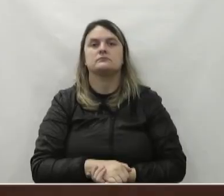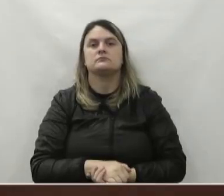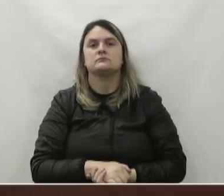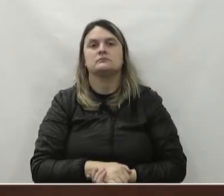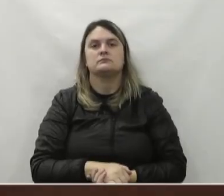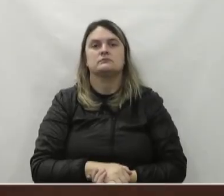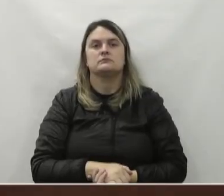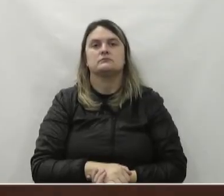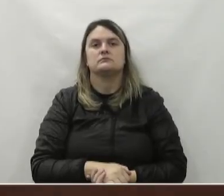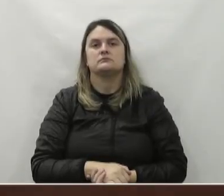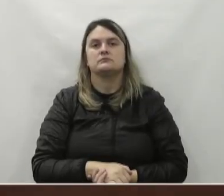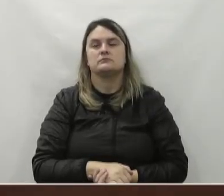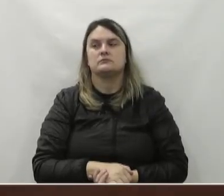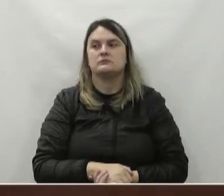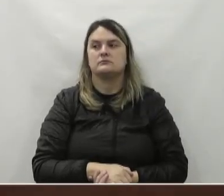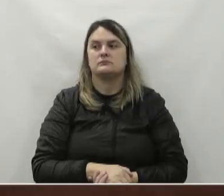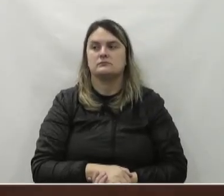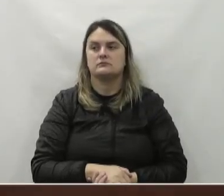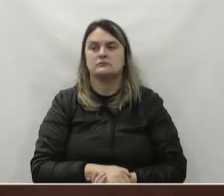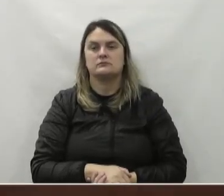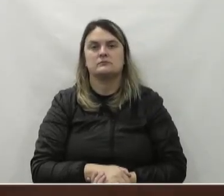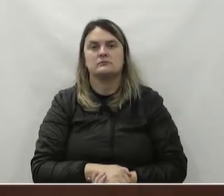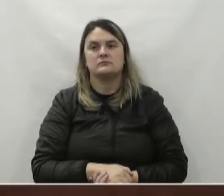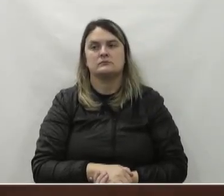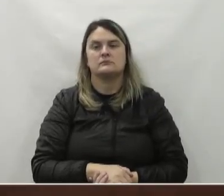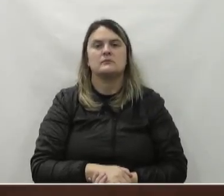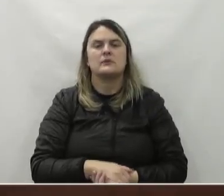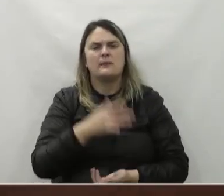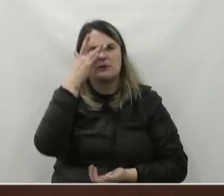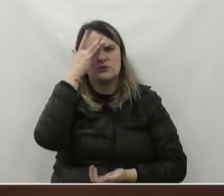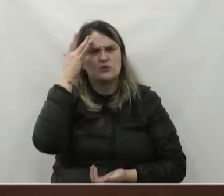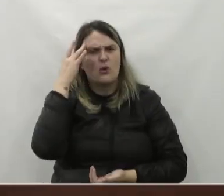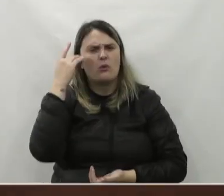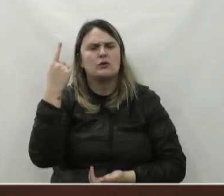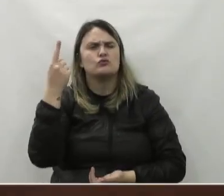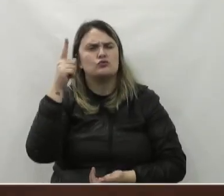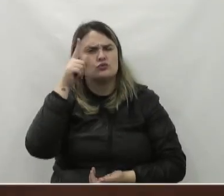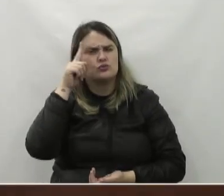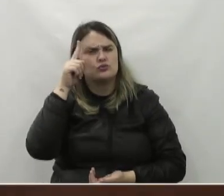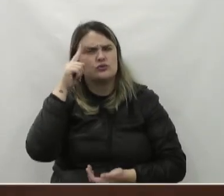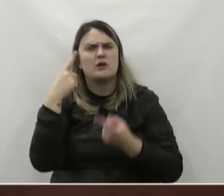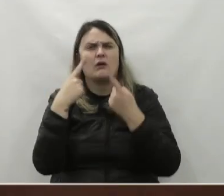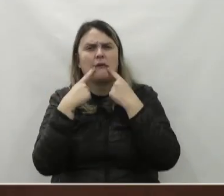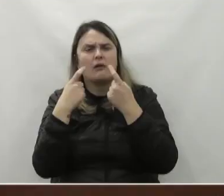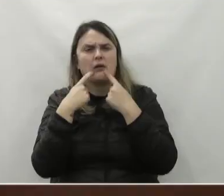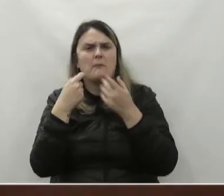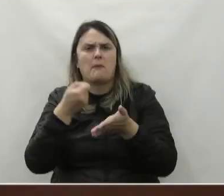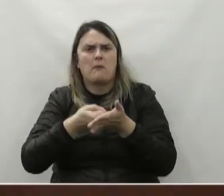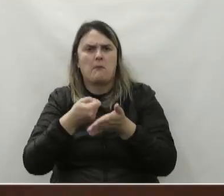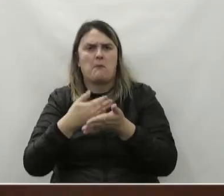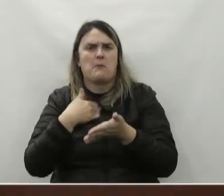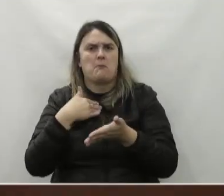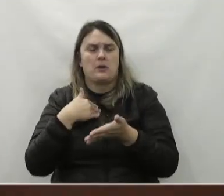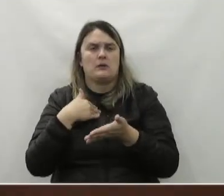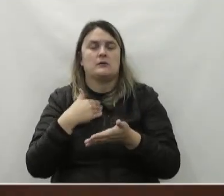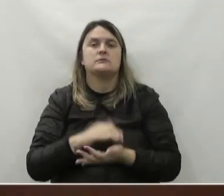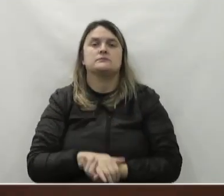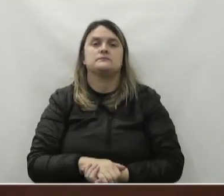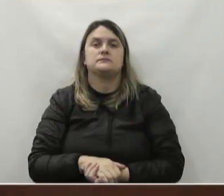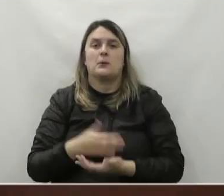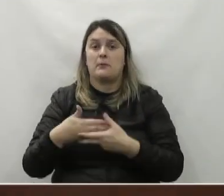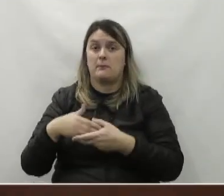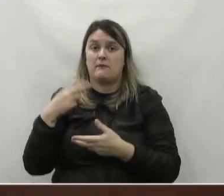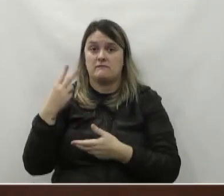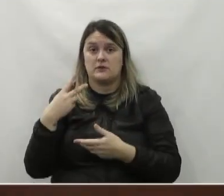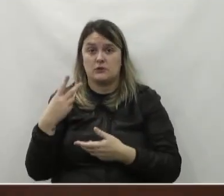nas redes sociais, no nosso dia a dia aí nas ruas. Então, quero até parabenizar os vereadores